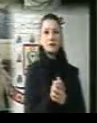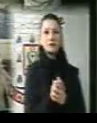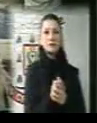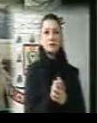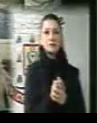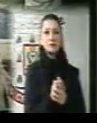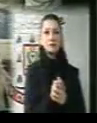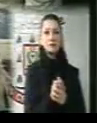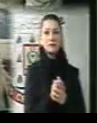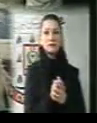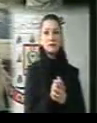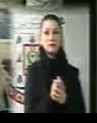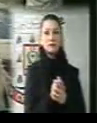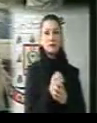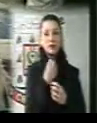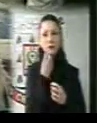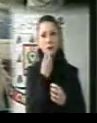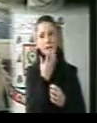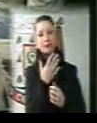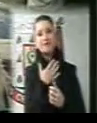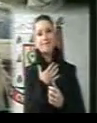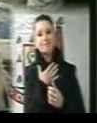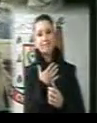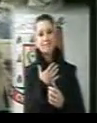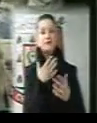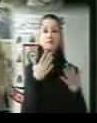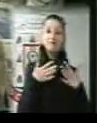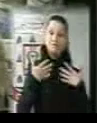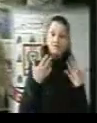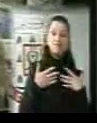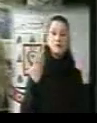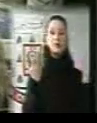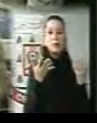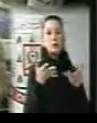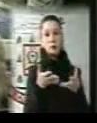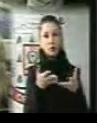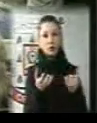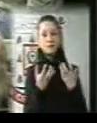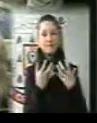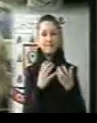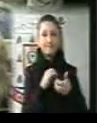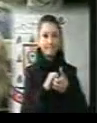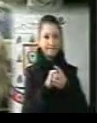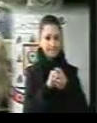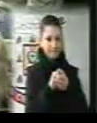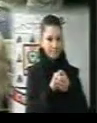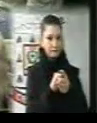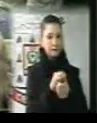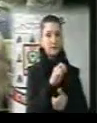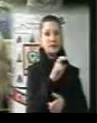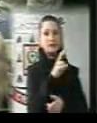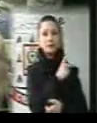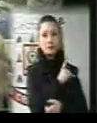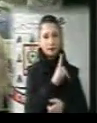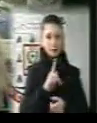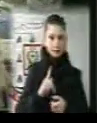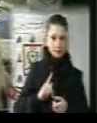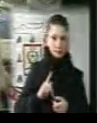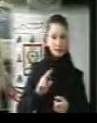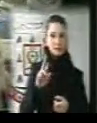Bom, eu, inicialmente, com muita alegria, eu quero cumprimentar o excelentíssimo senhor vereador, presidente da Câmara, o